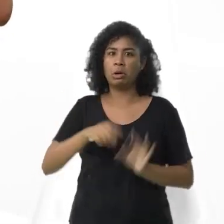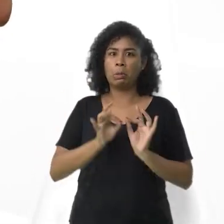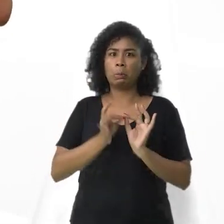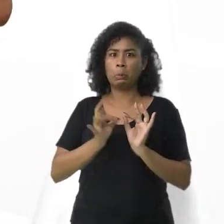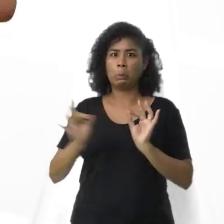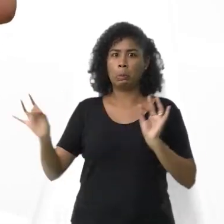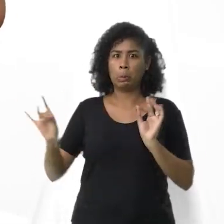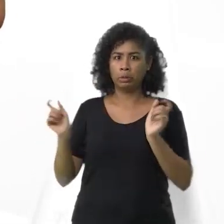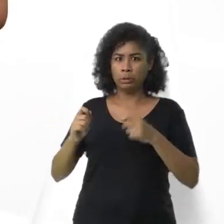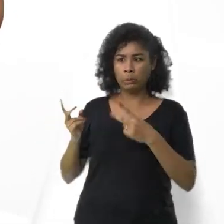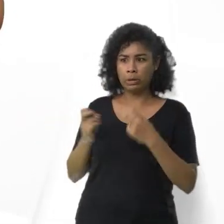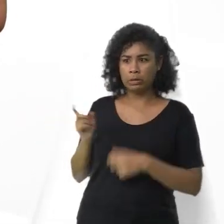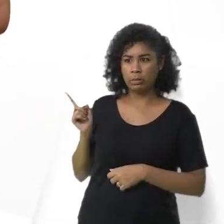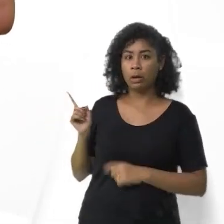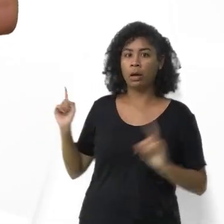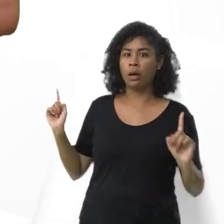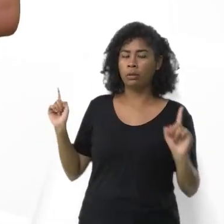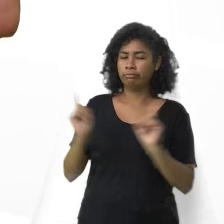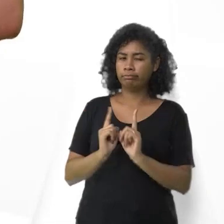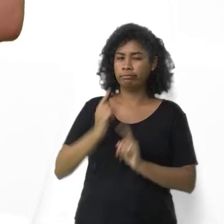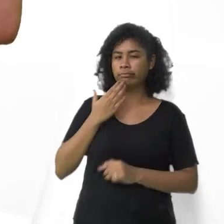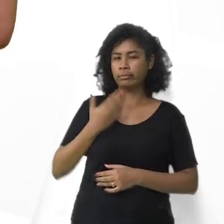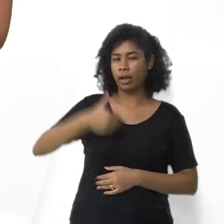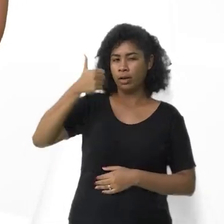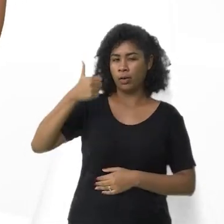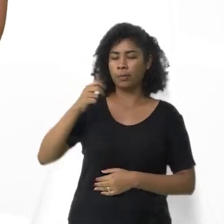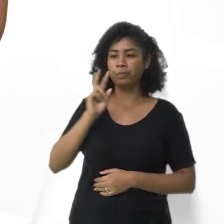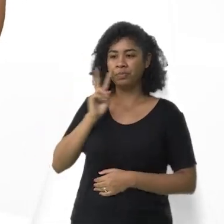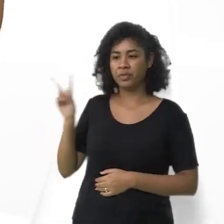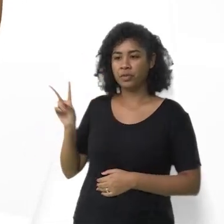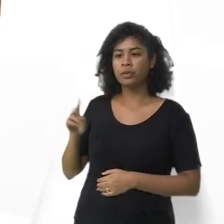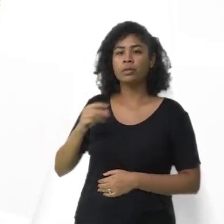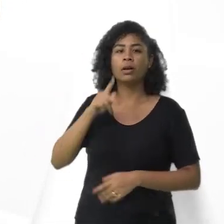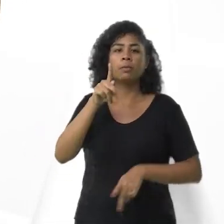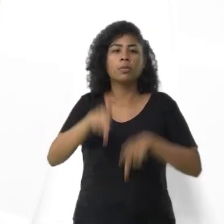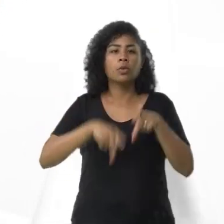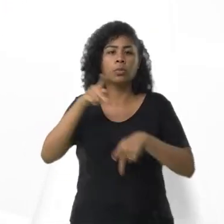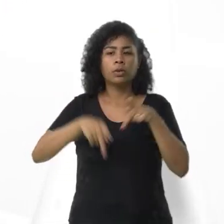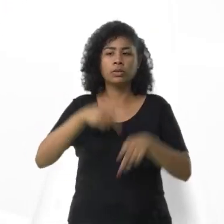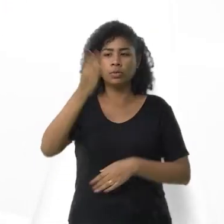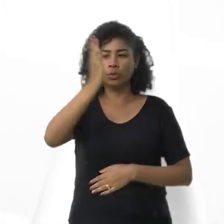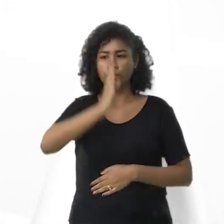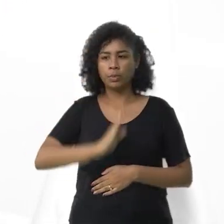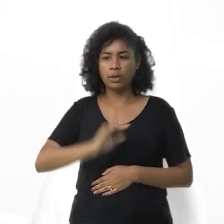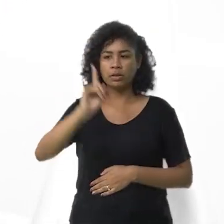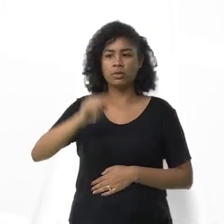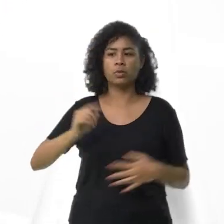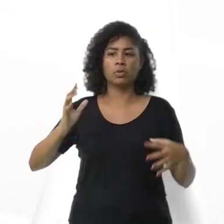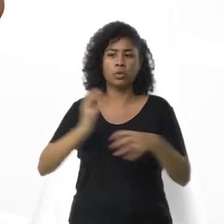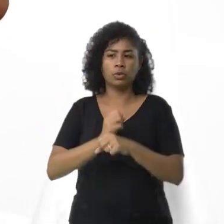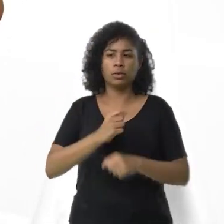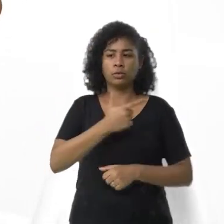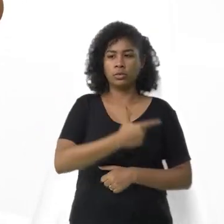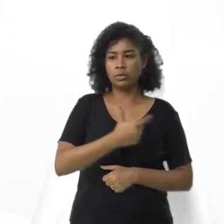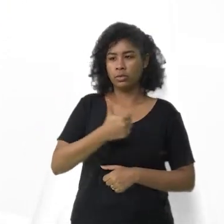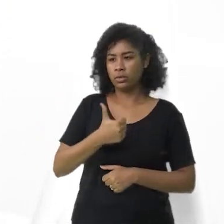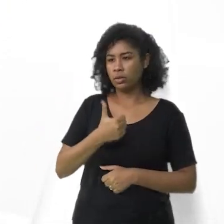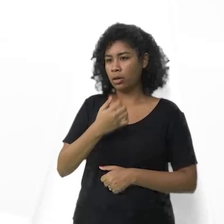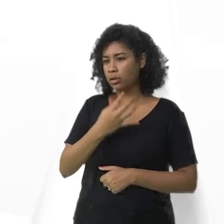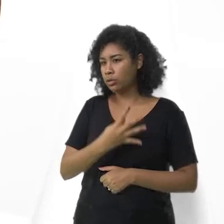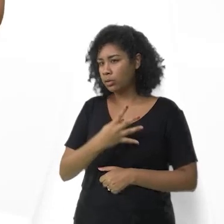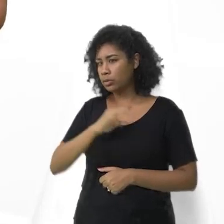vamos simplificar essa conta. Vamos lá? Nossa população brasileira é de 214